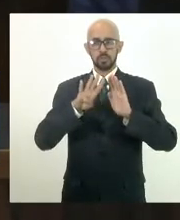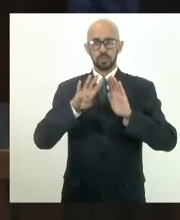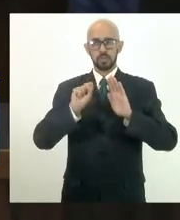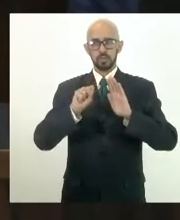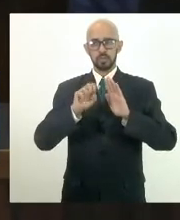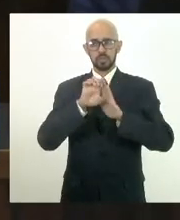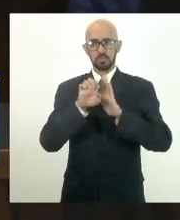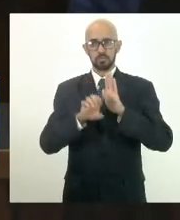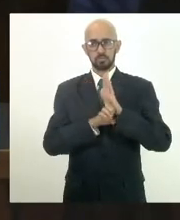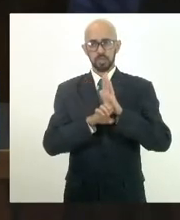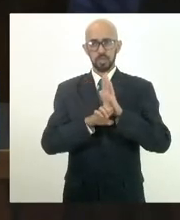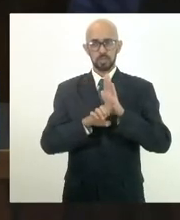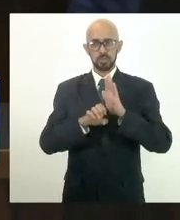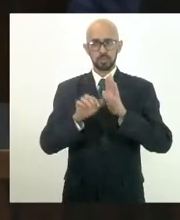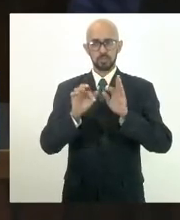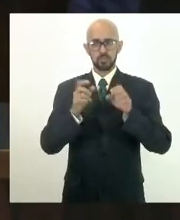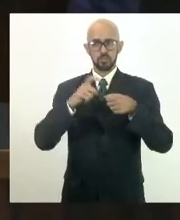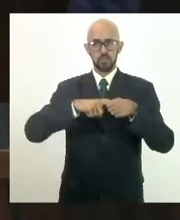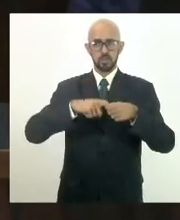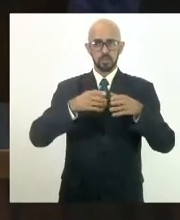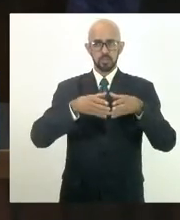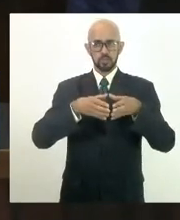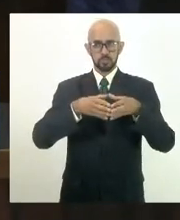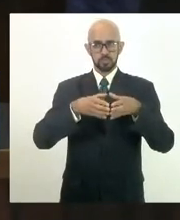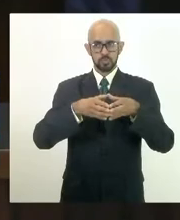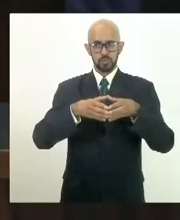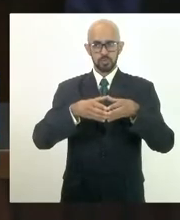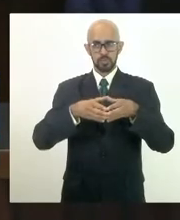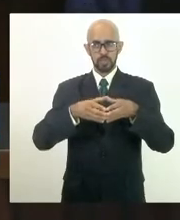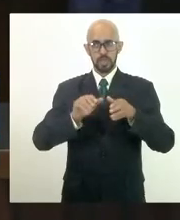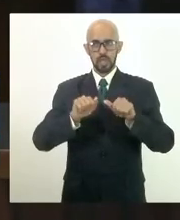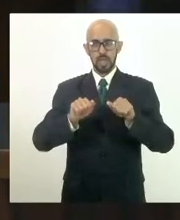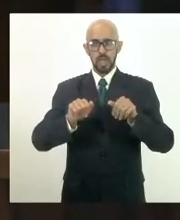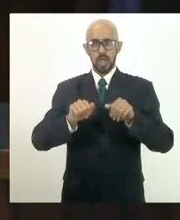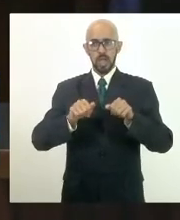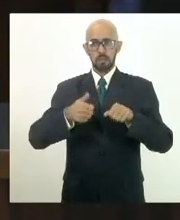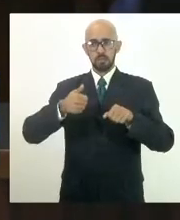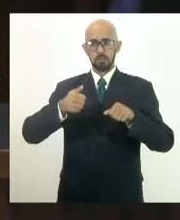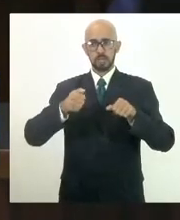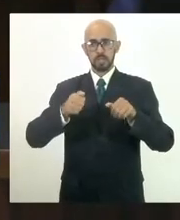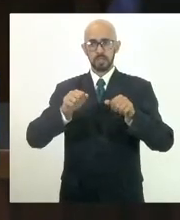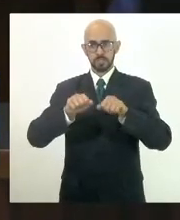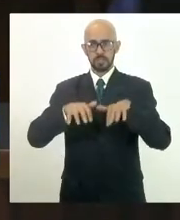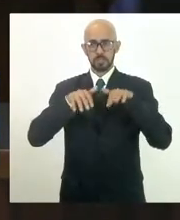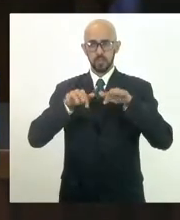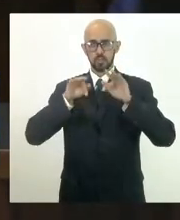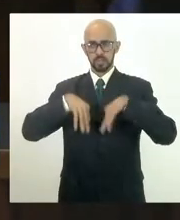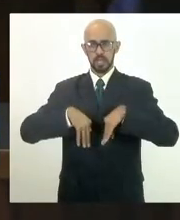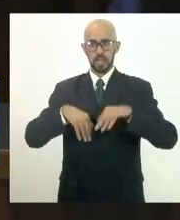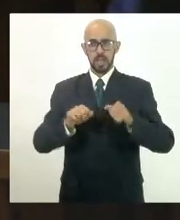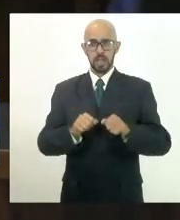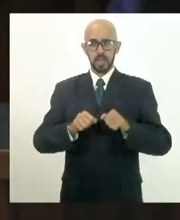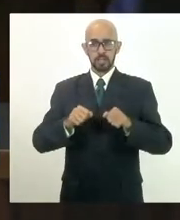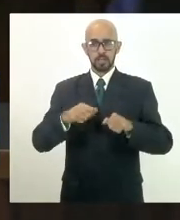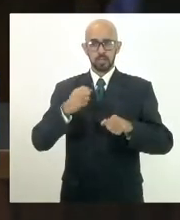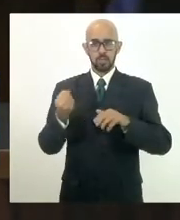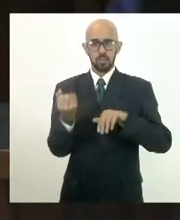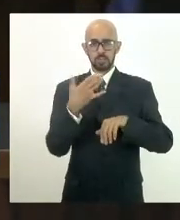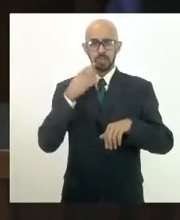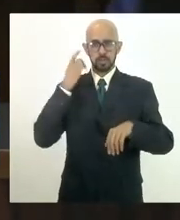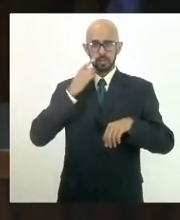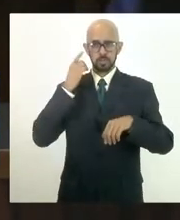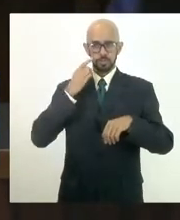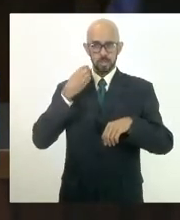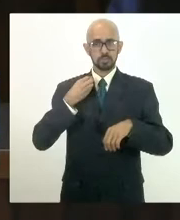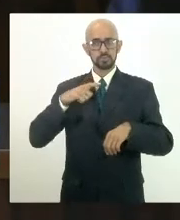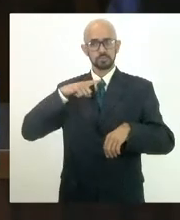e retorna às comissões. Nada mais a tratar na primeira sessão extraordinária do dia, mesmo está encerrado. Havendo um número legal e sob a proteção de Deus, iniciamos